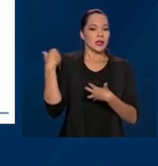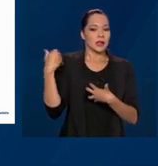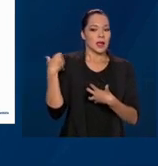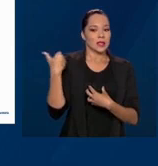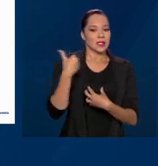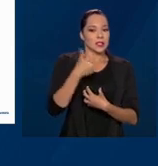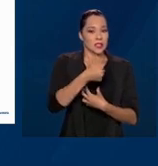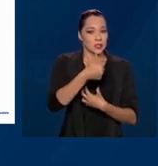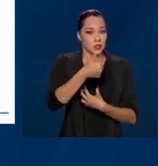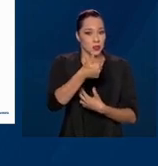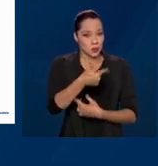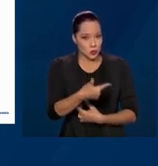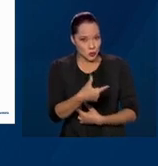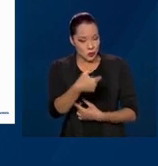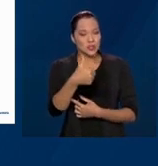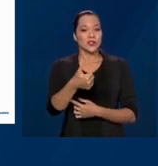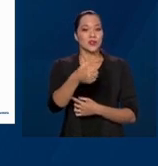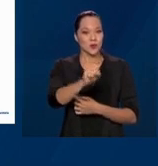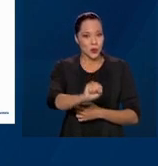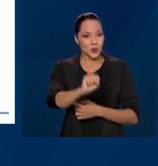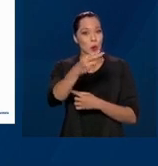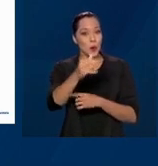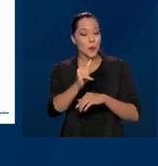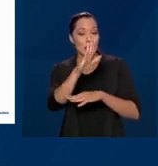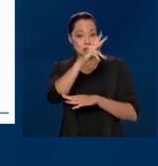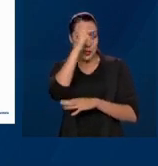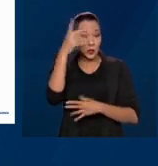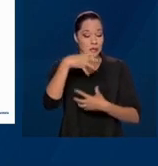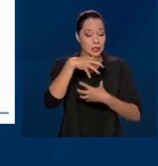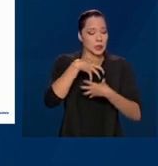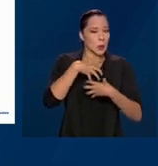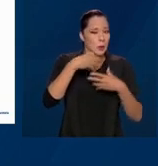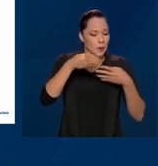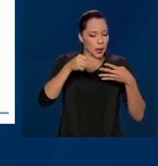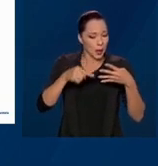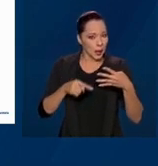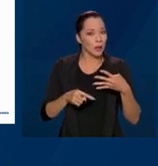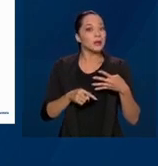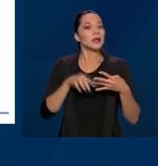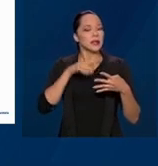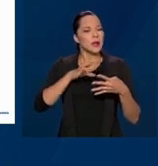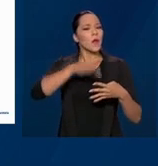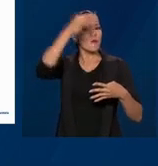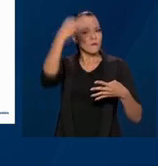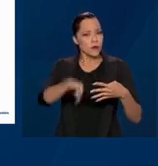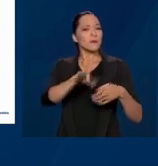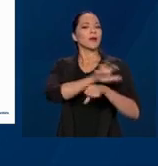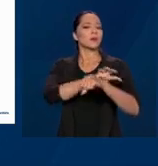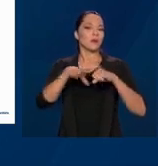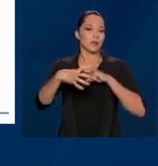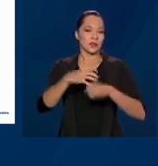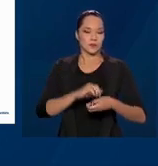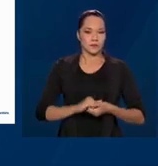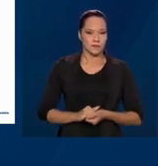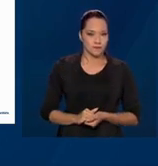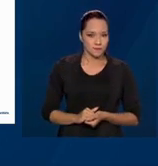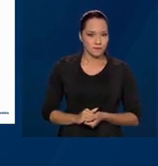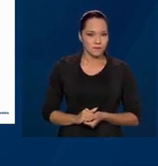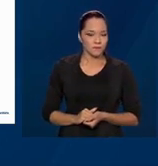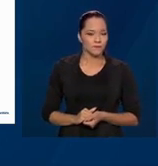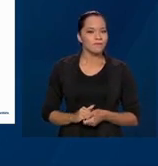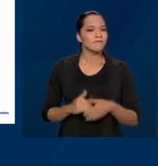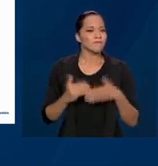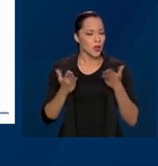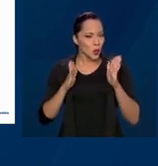mais? Uma questão importante aqui também, com confirmação virológica de Covid-19. Então, vejam bem,